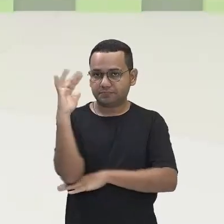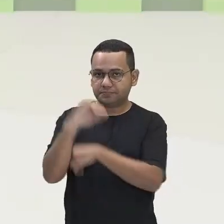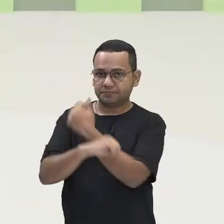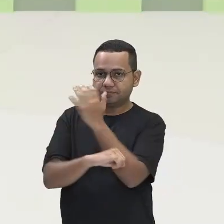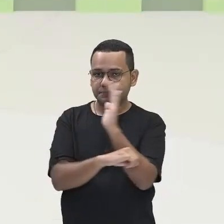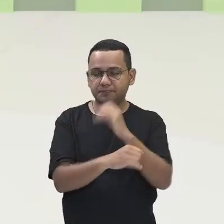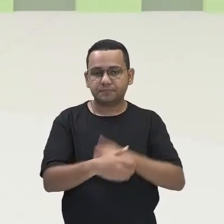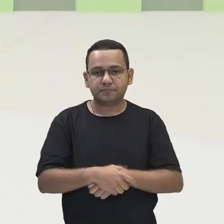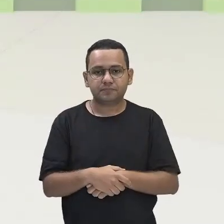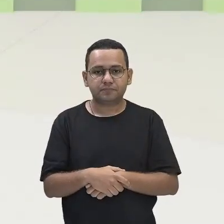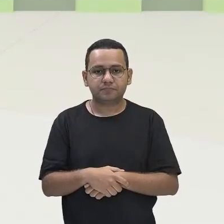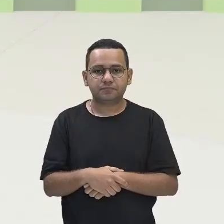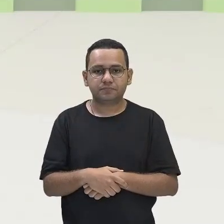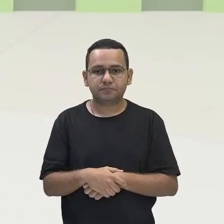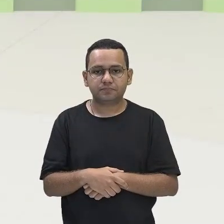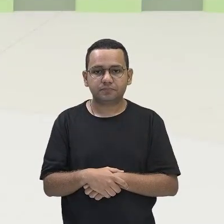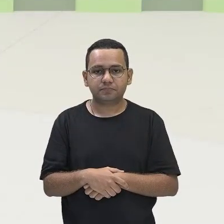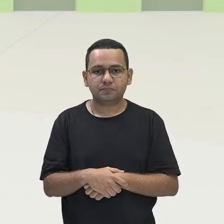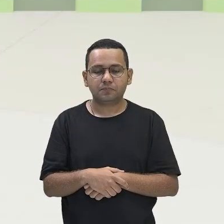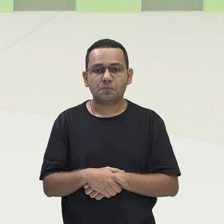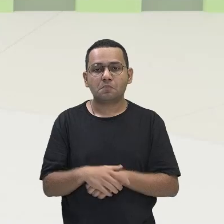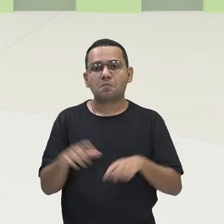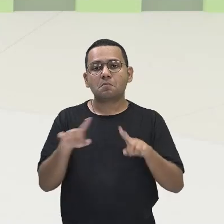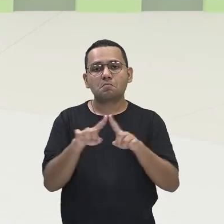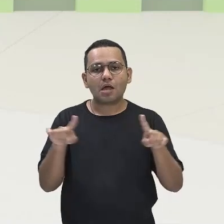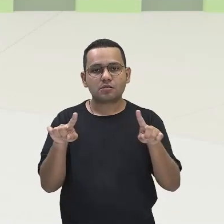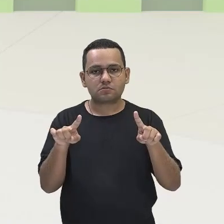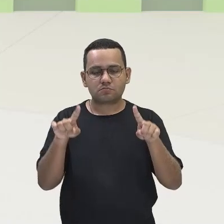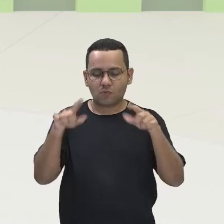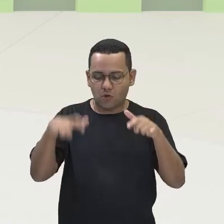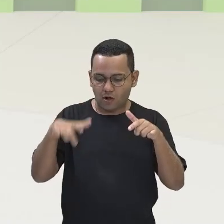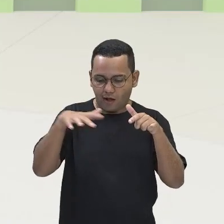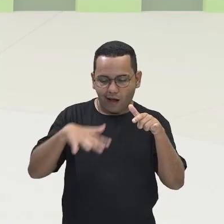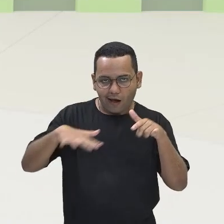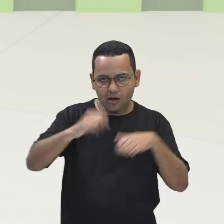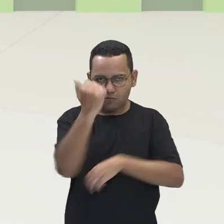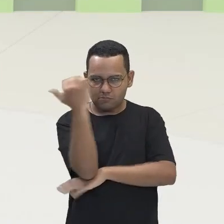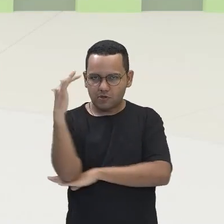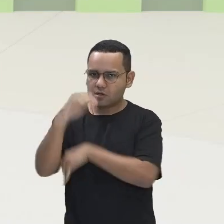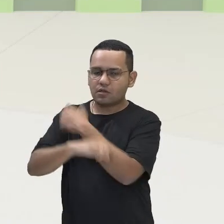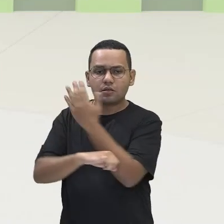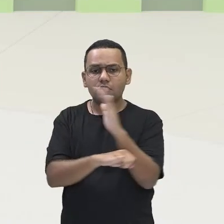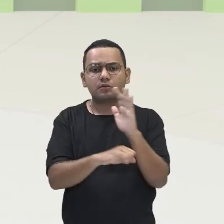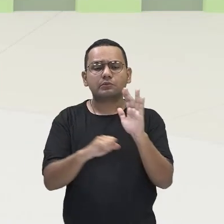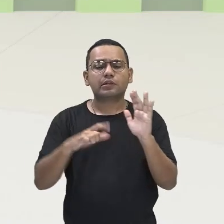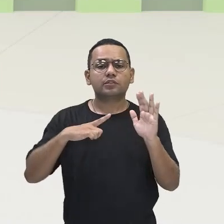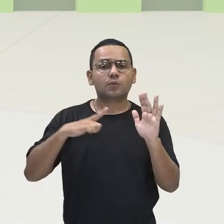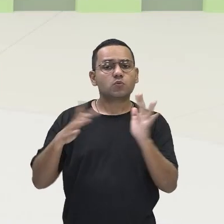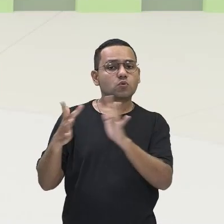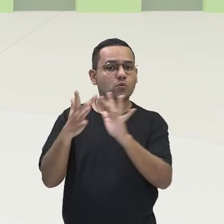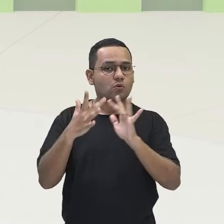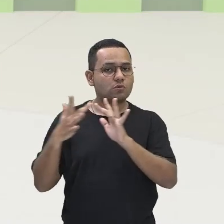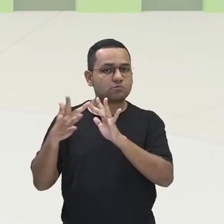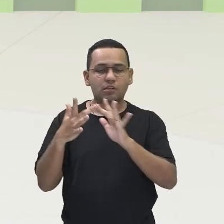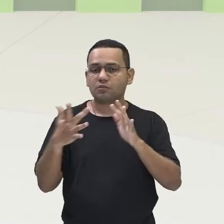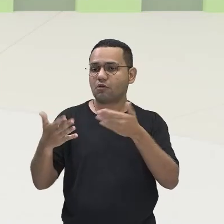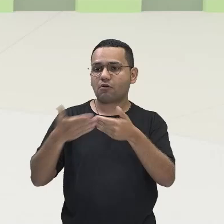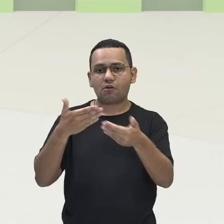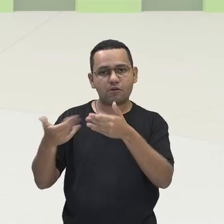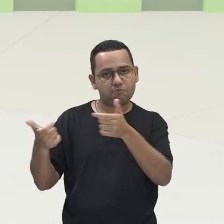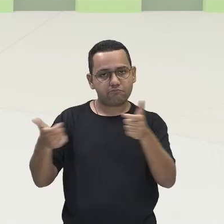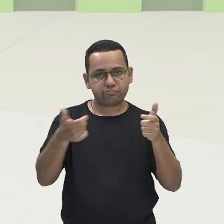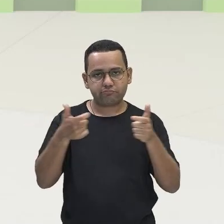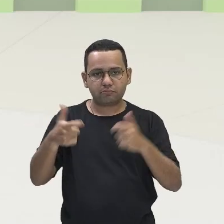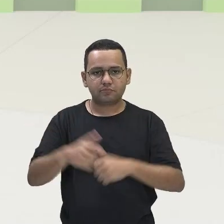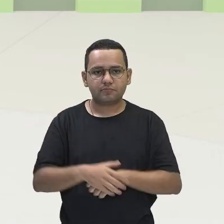está onde nós estamos. E aqui eu tenho uma imagem, olha, estou em um ambiente natural, em um ambiente